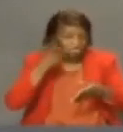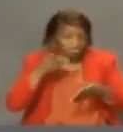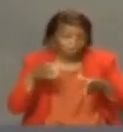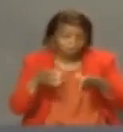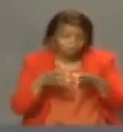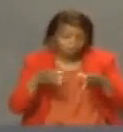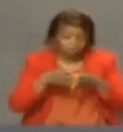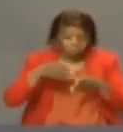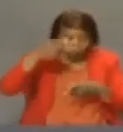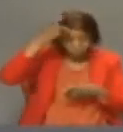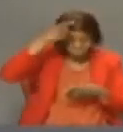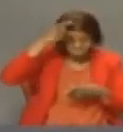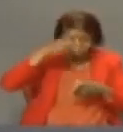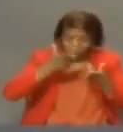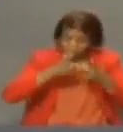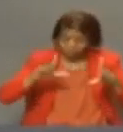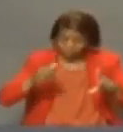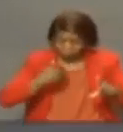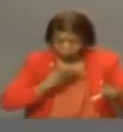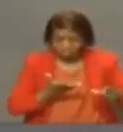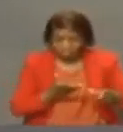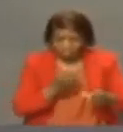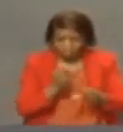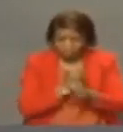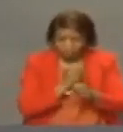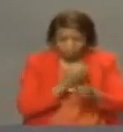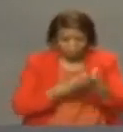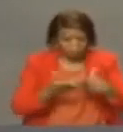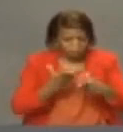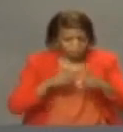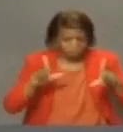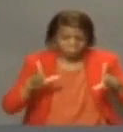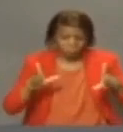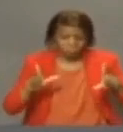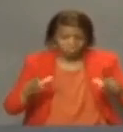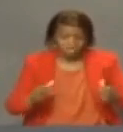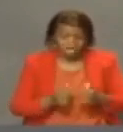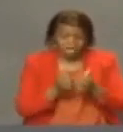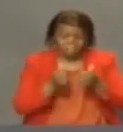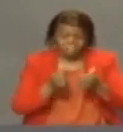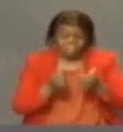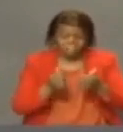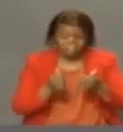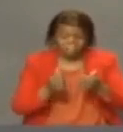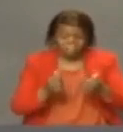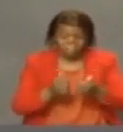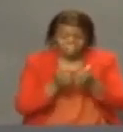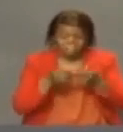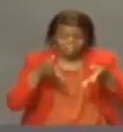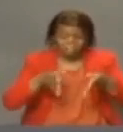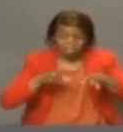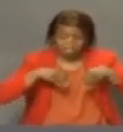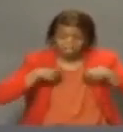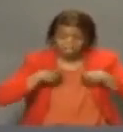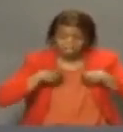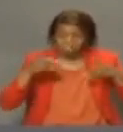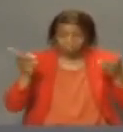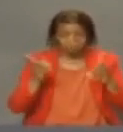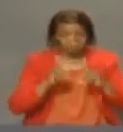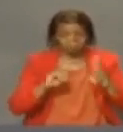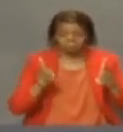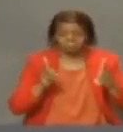constituídas funcionam em pleno não é concretizável e perante